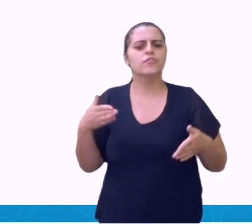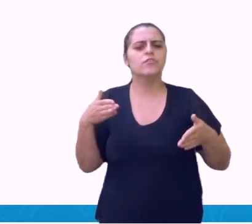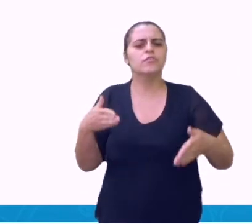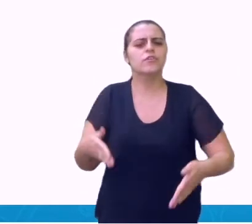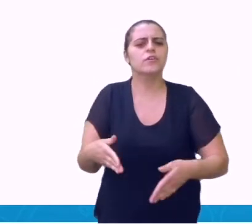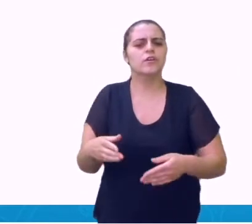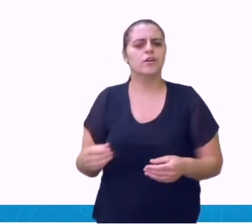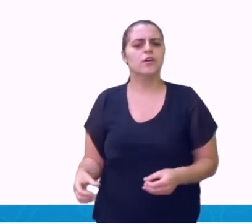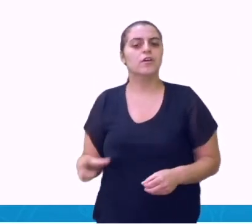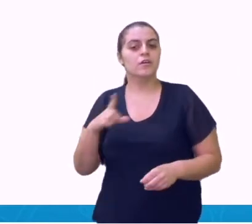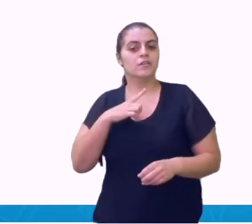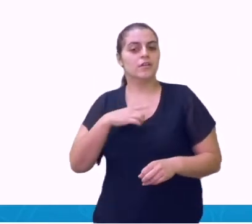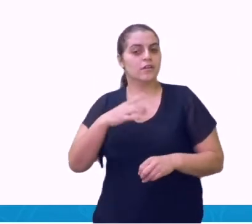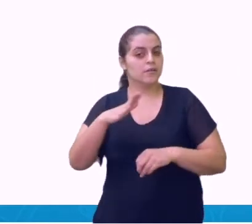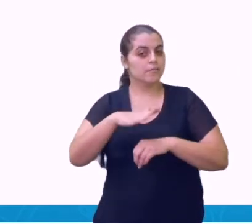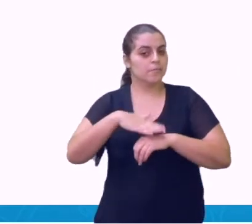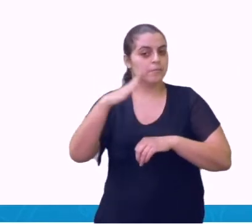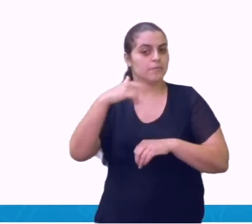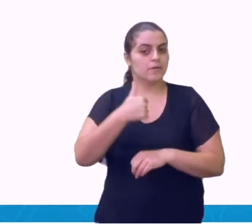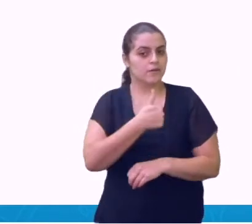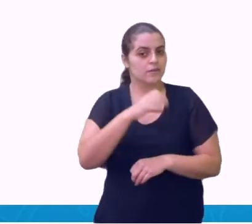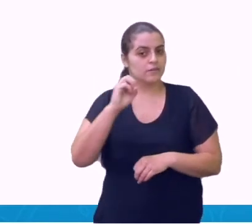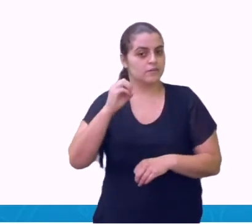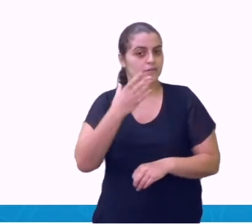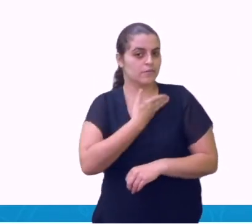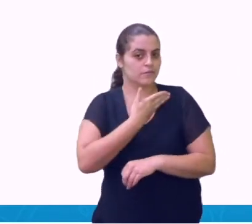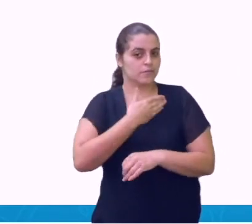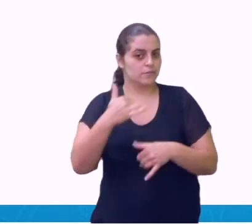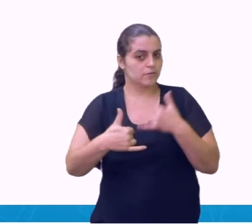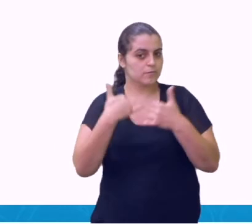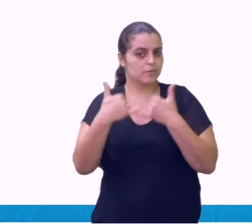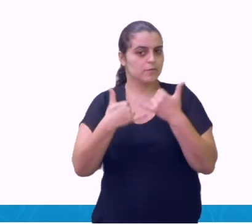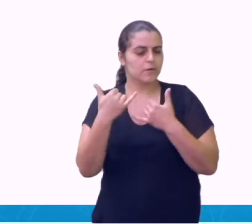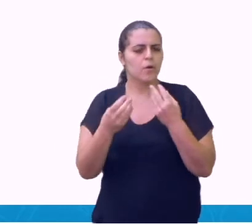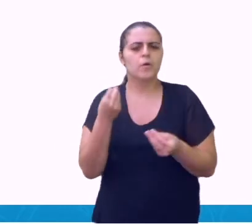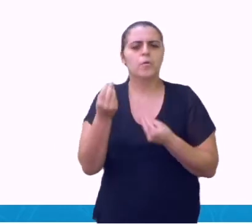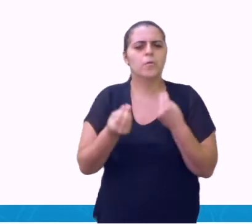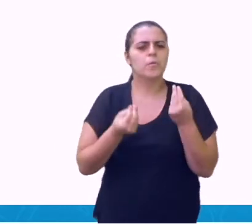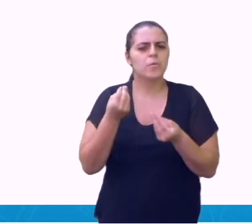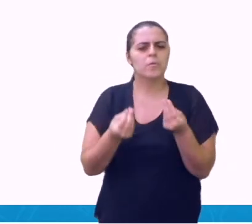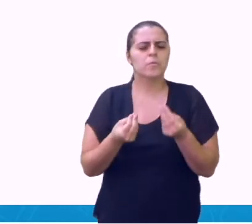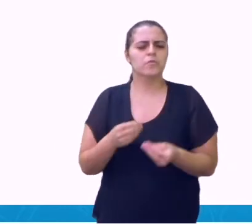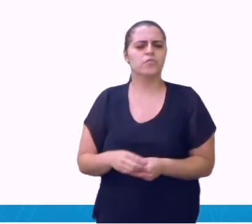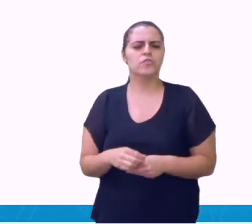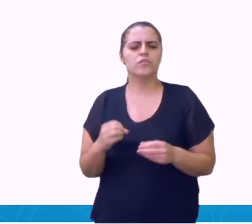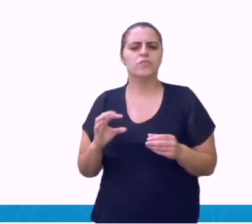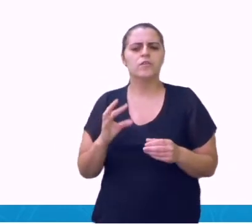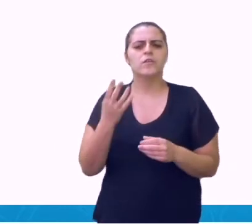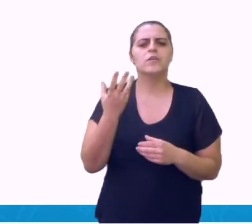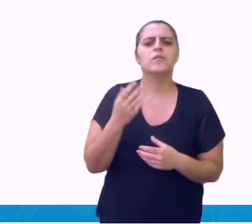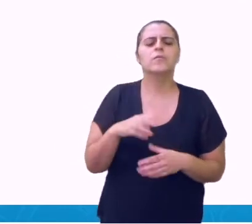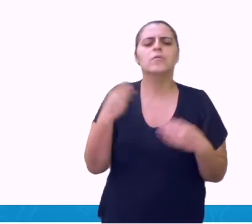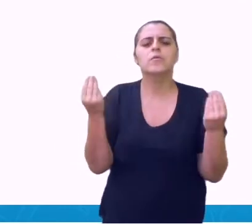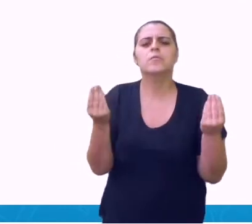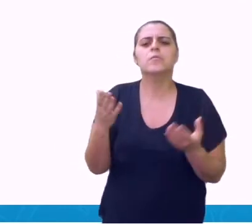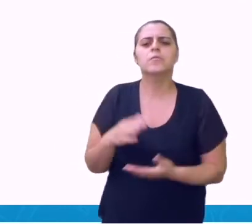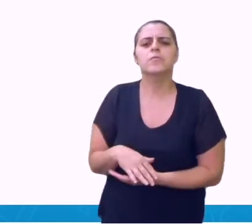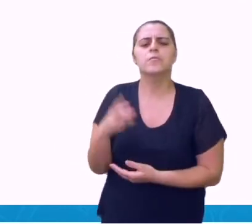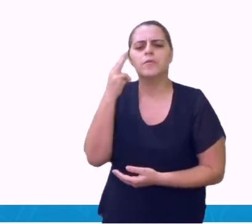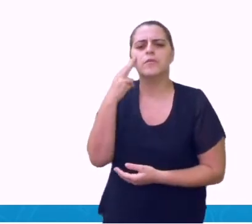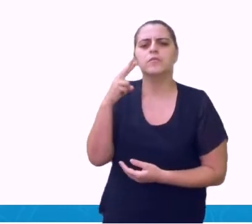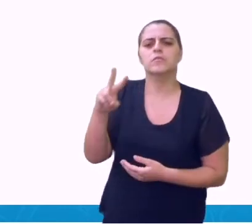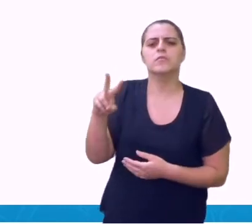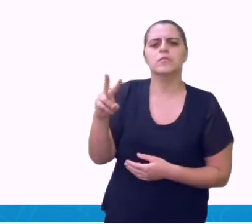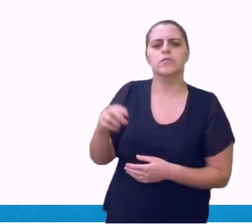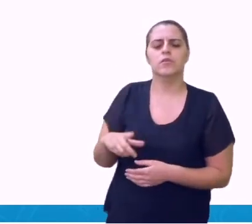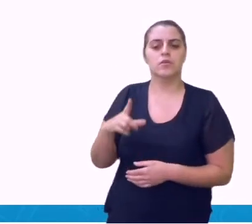chegaram, que ganharam mais 10 colegas para brincar. Então, como que nós iremos montar a nossa operação? Nós